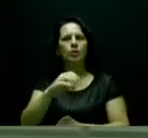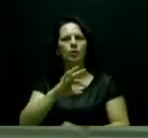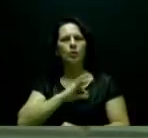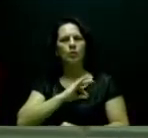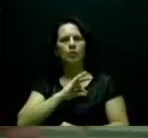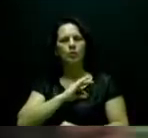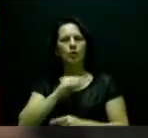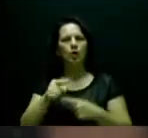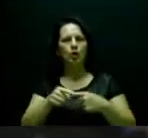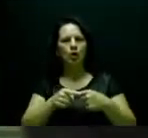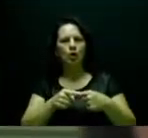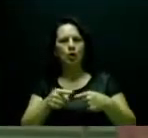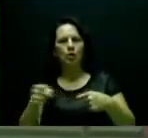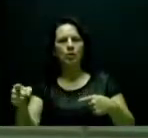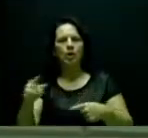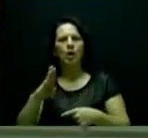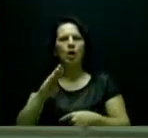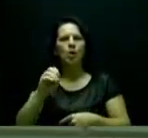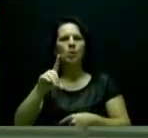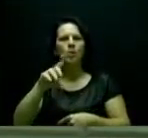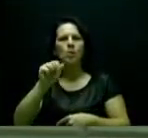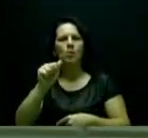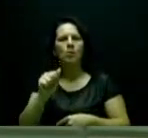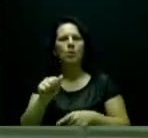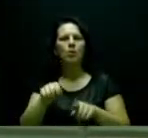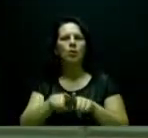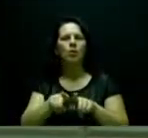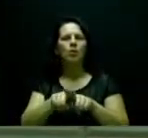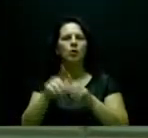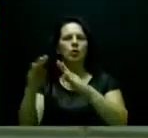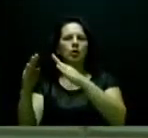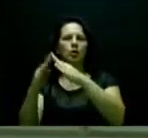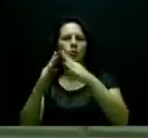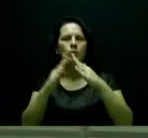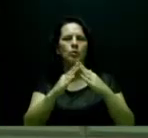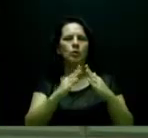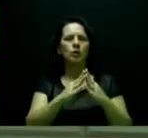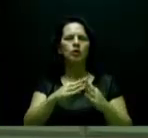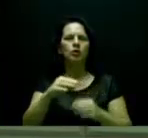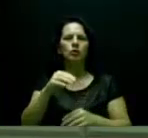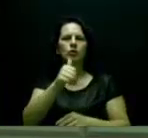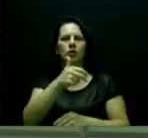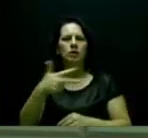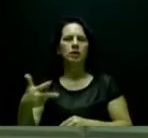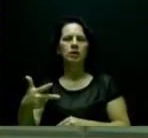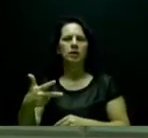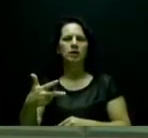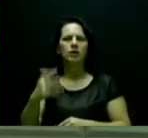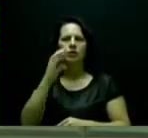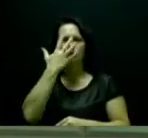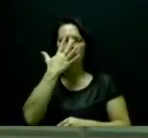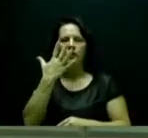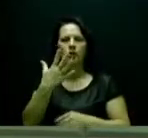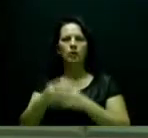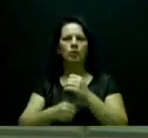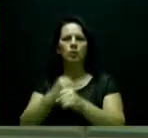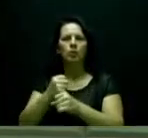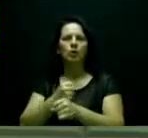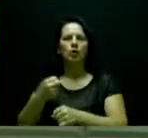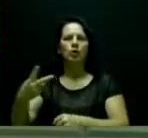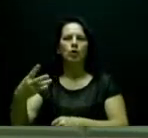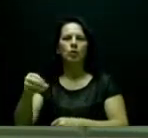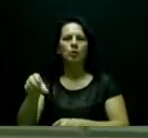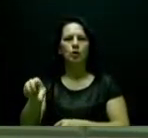a prorrogar a Bolsa Moradia instituída pela Lei nº 3.301, de 13 de fevereiro de 2009. As famílias atingidas